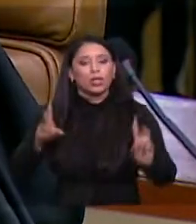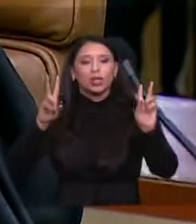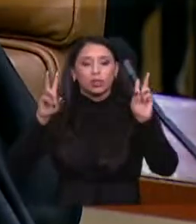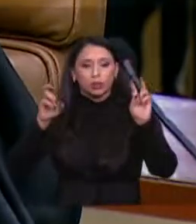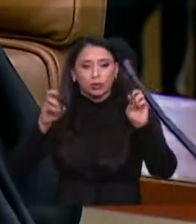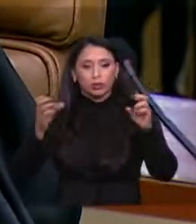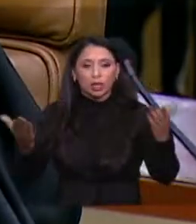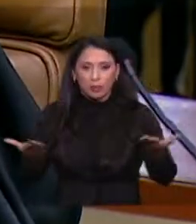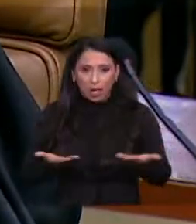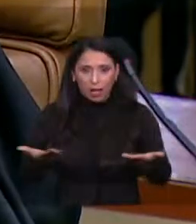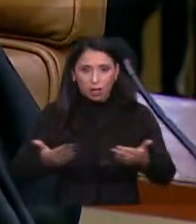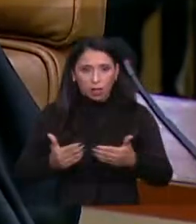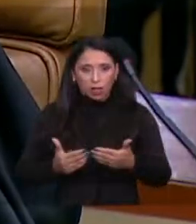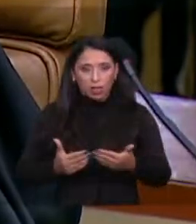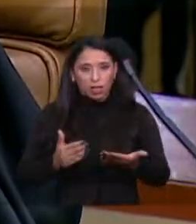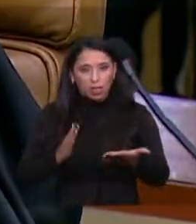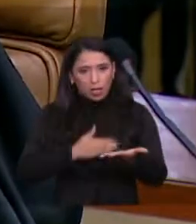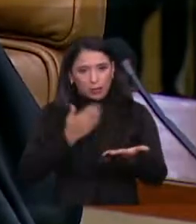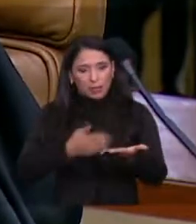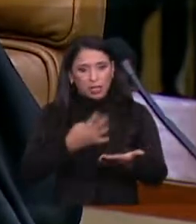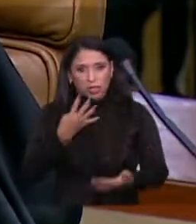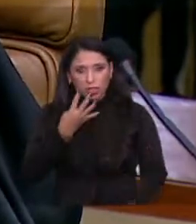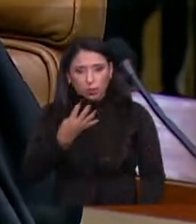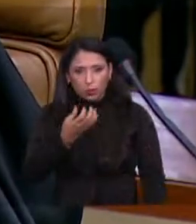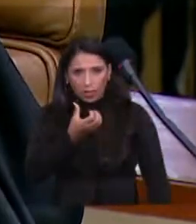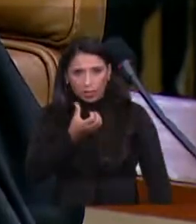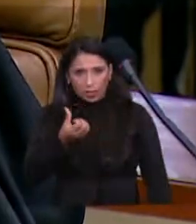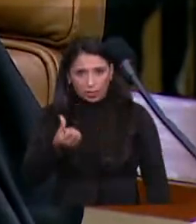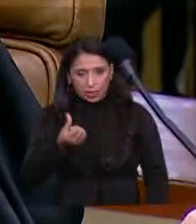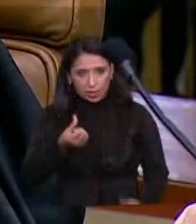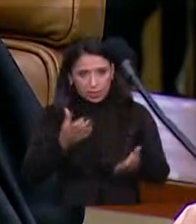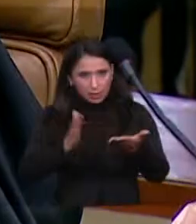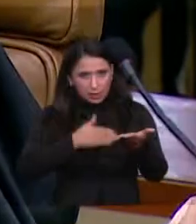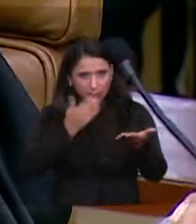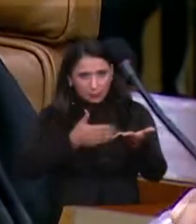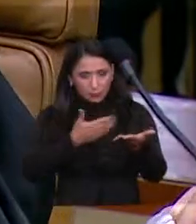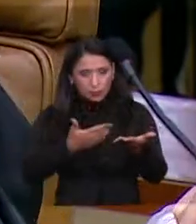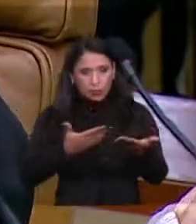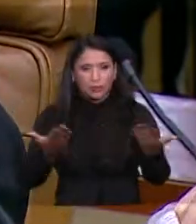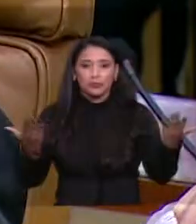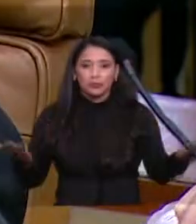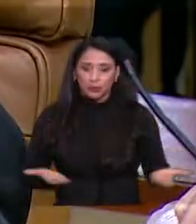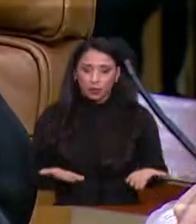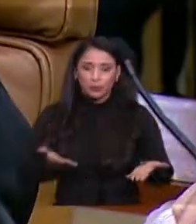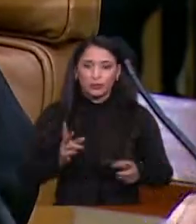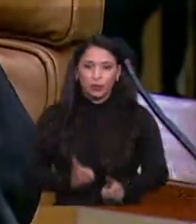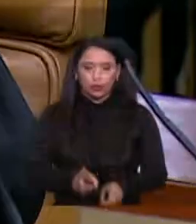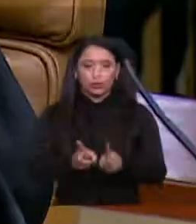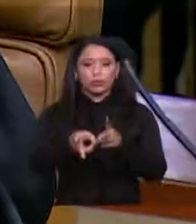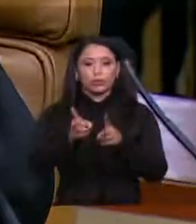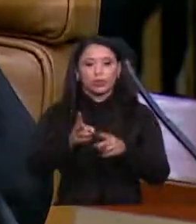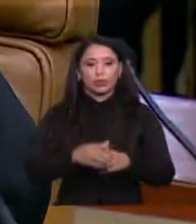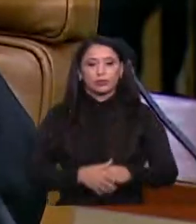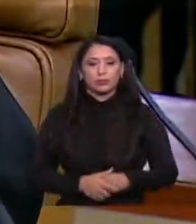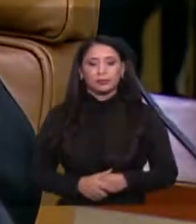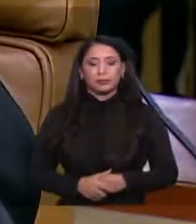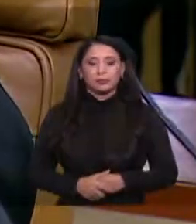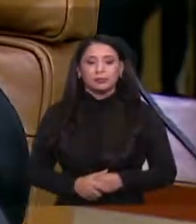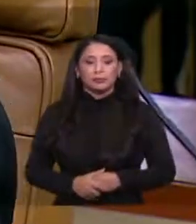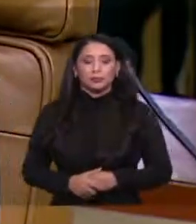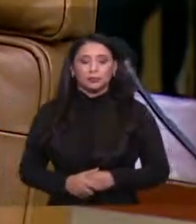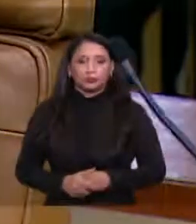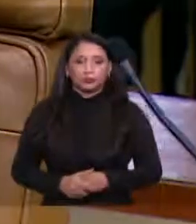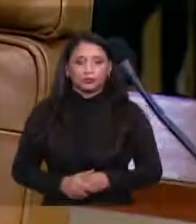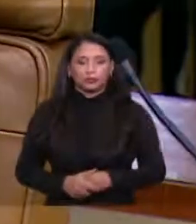matéria a partir da página 41ª e digo então senhora Presidente com a licença vossa excelência dos